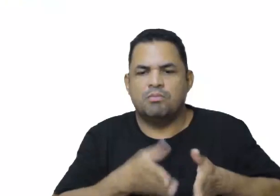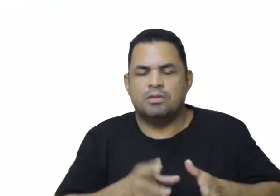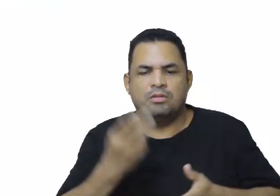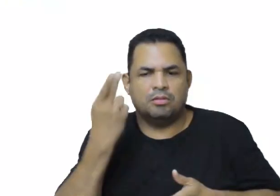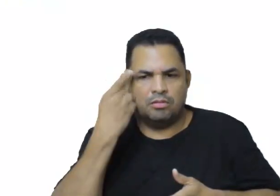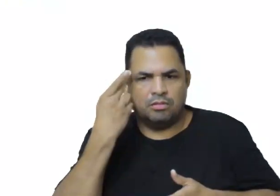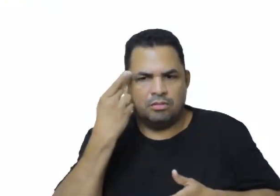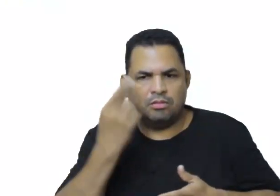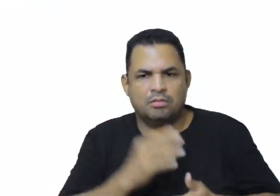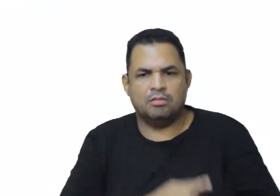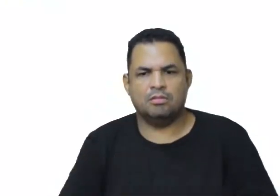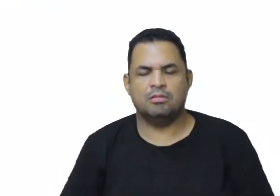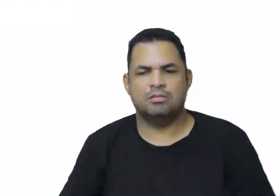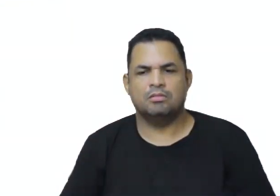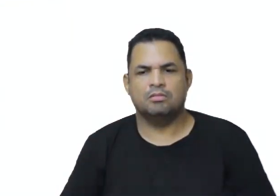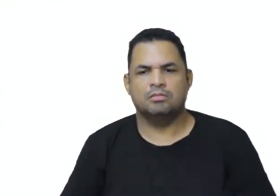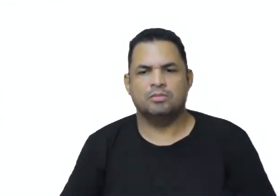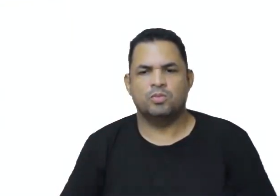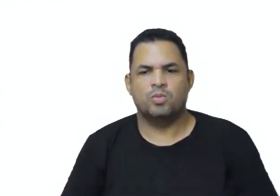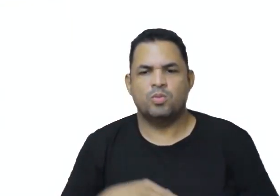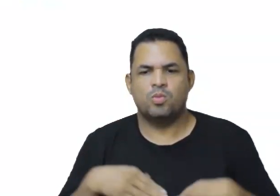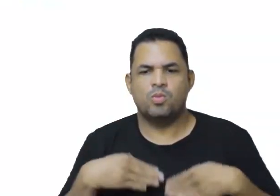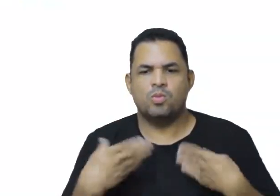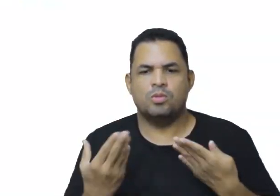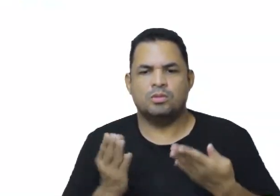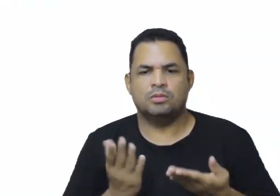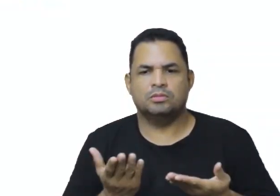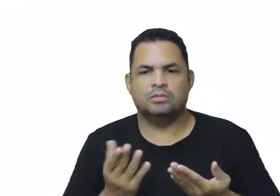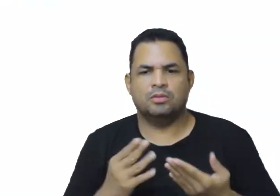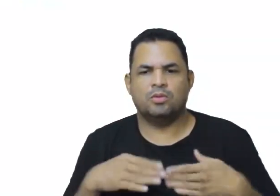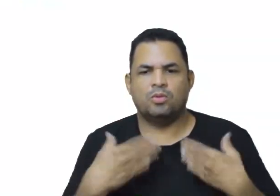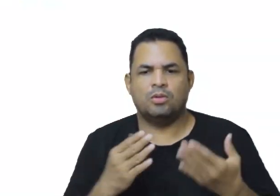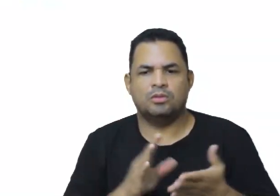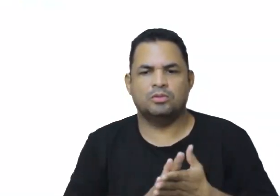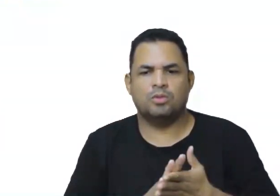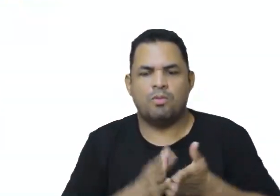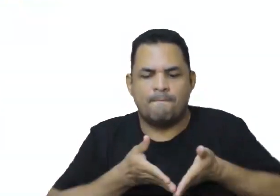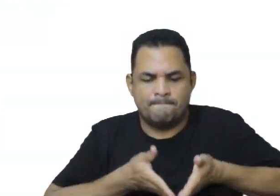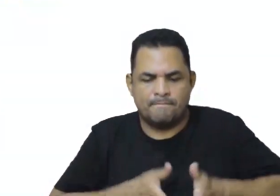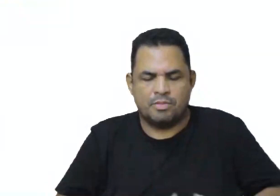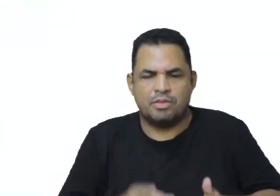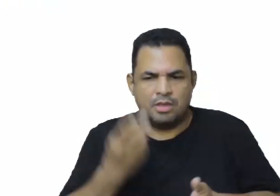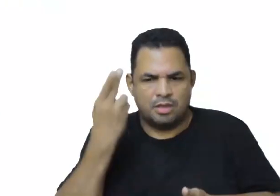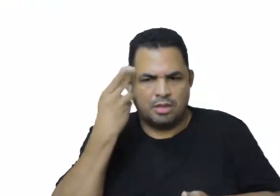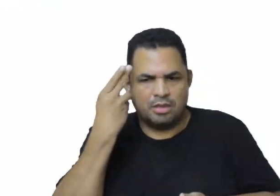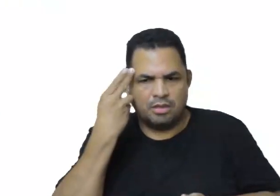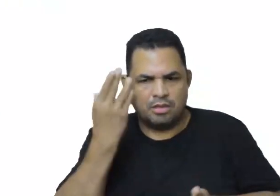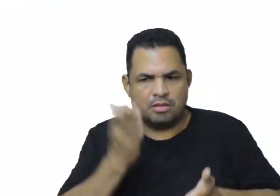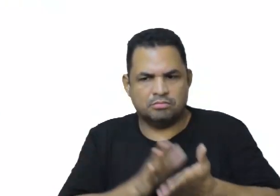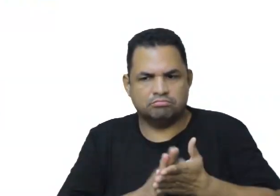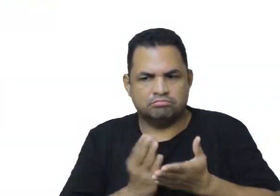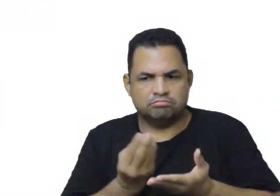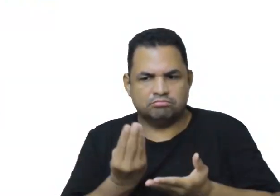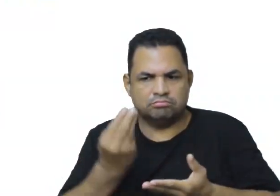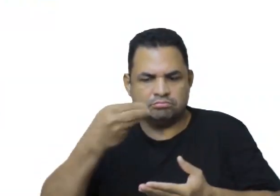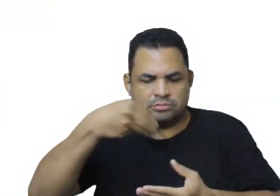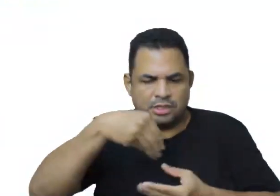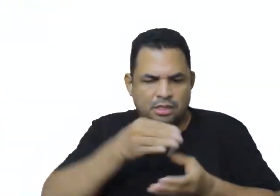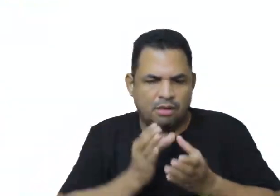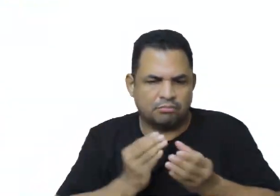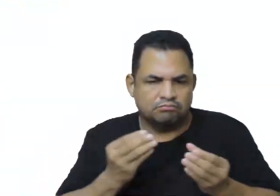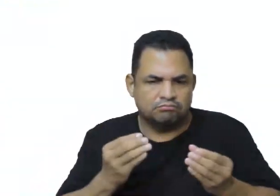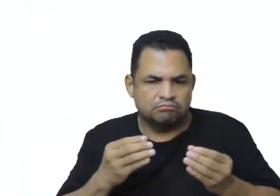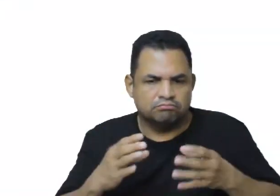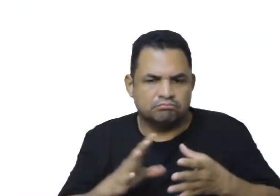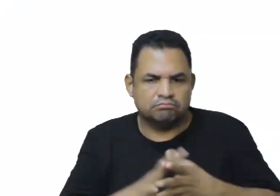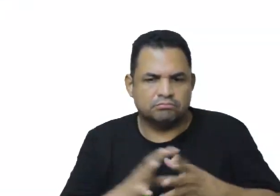o famoso, no momento que o bebê vai nascer, quando o parto é normal, ele fica numa posição, ele se encaixa. É